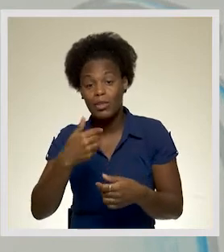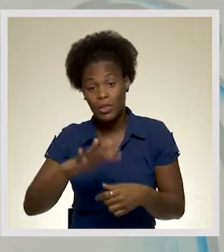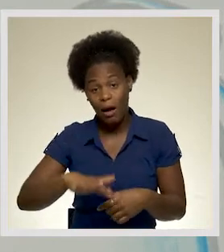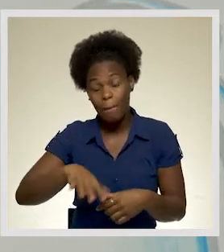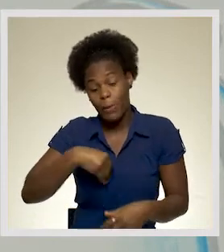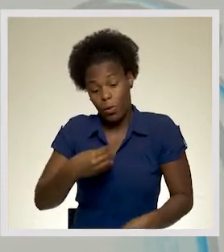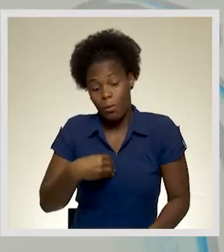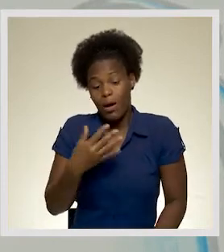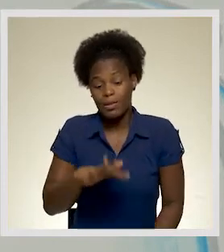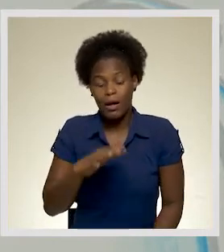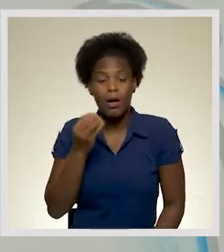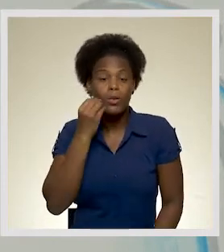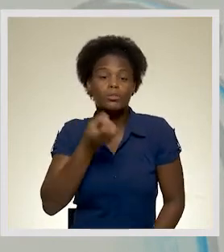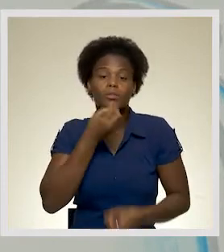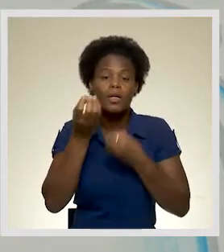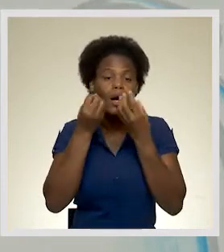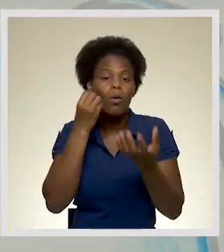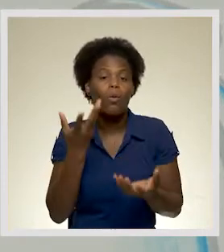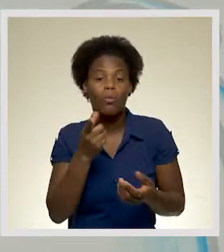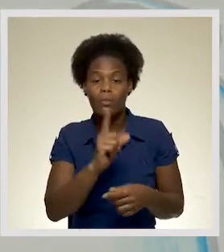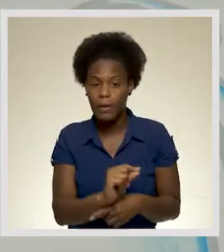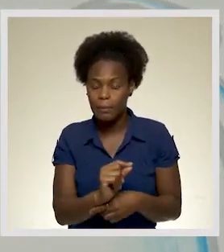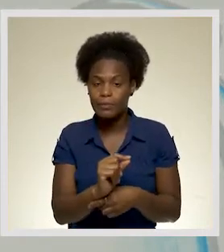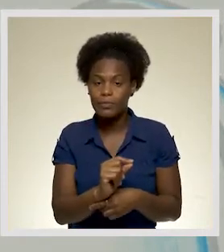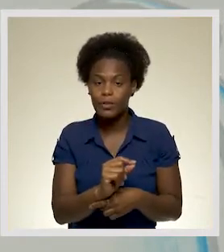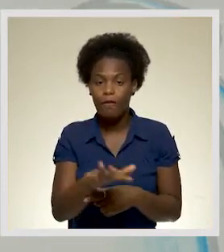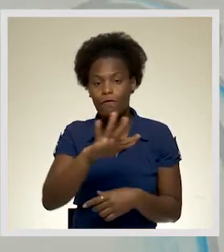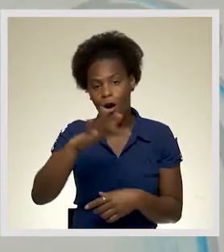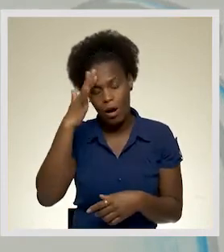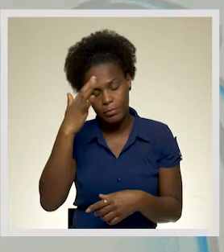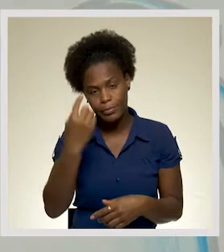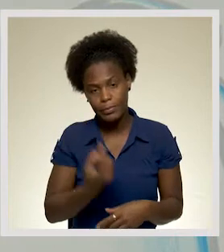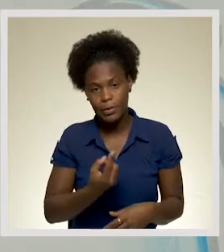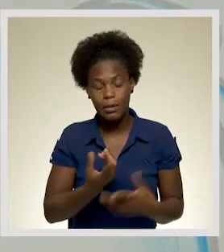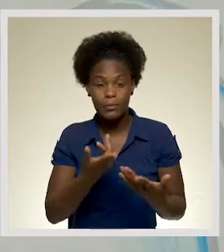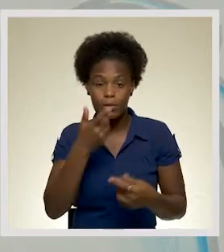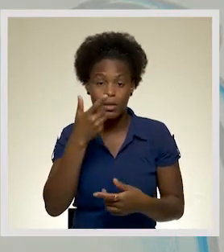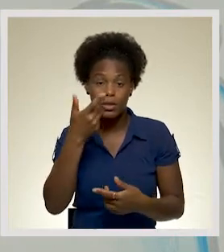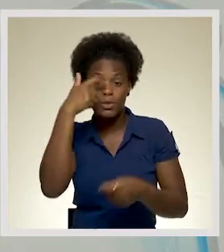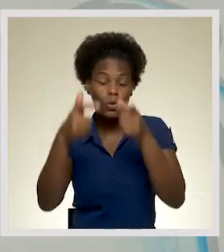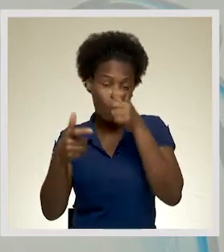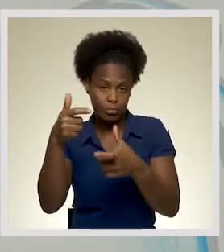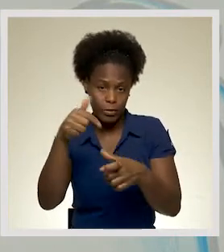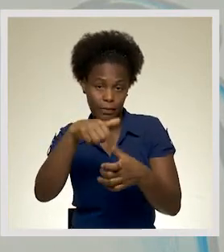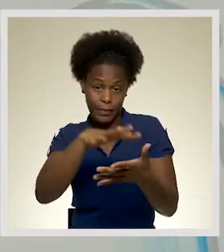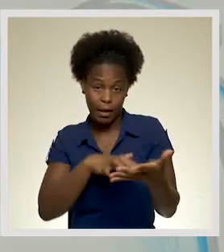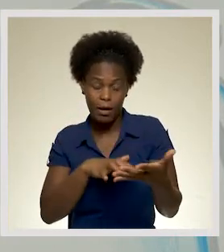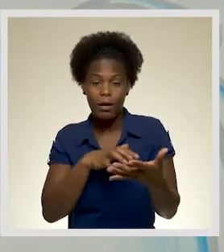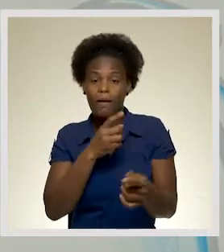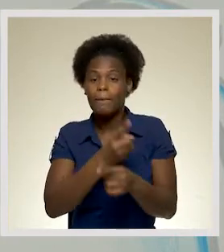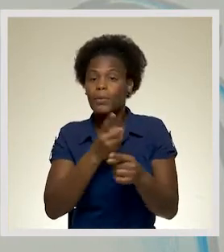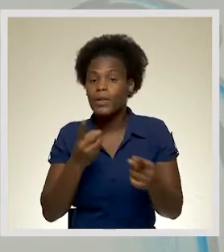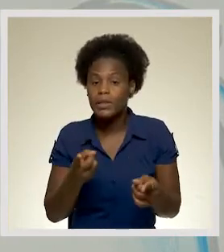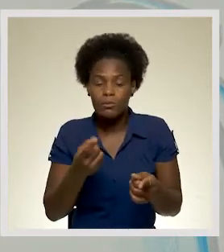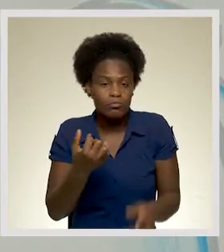preocupados na caracterização e também no caráter das personagens. Por isso, não